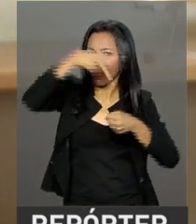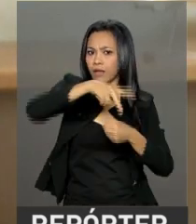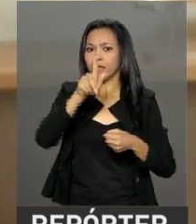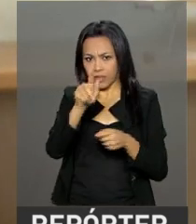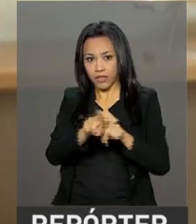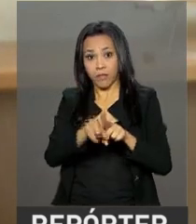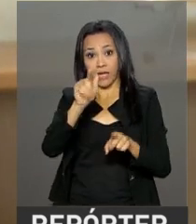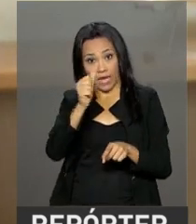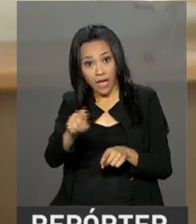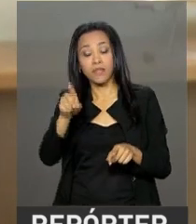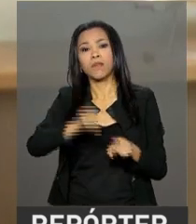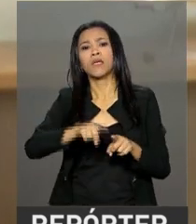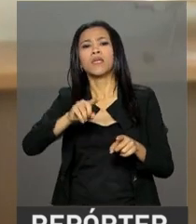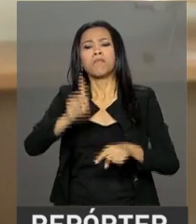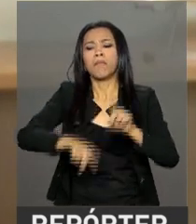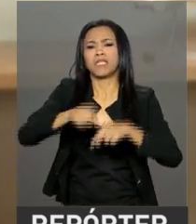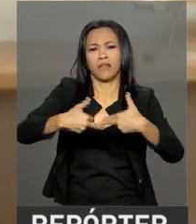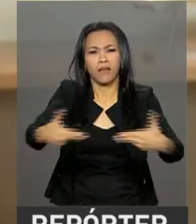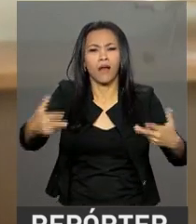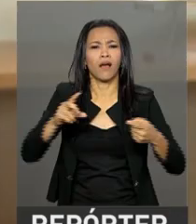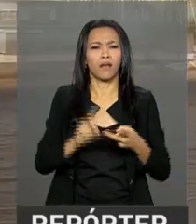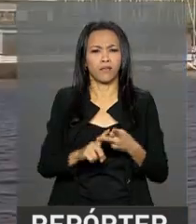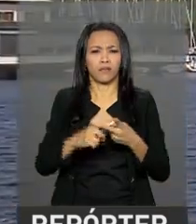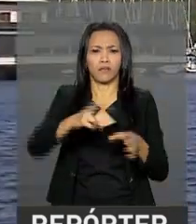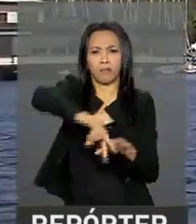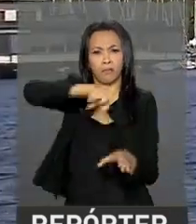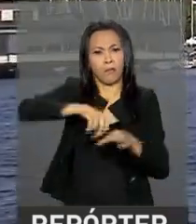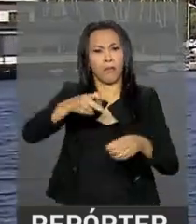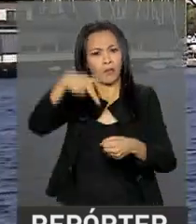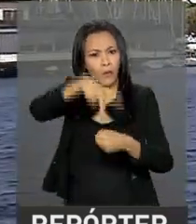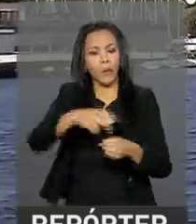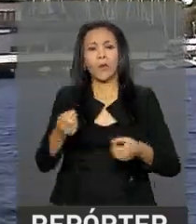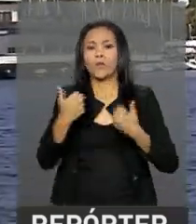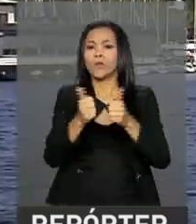gás. Está na produção de equipamentos para exploração de petróleo, no